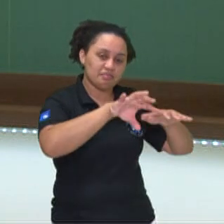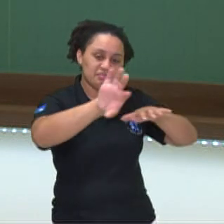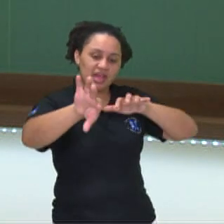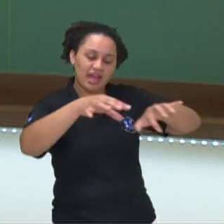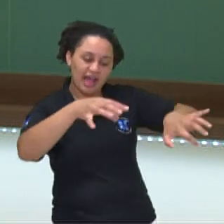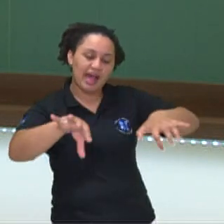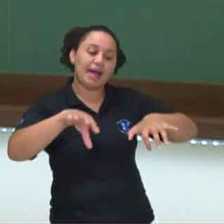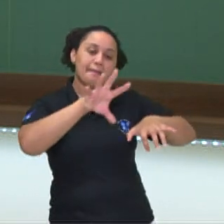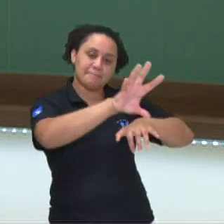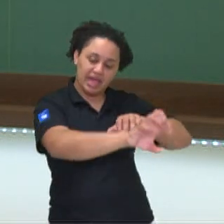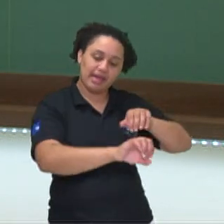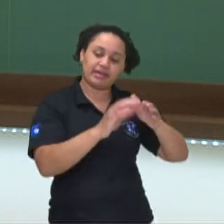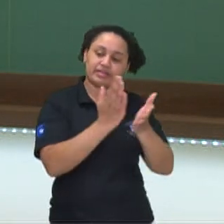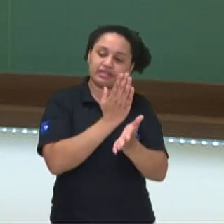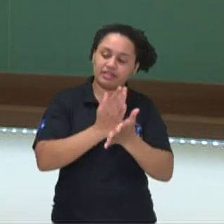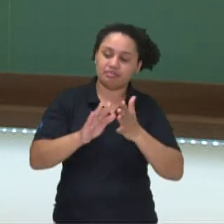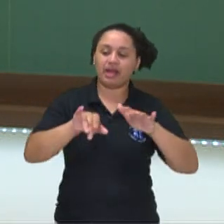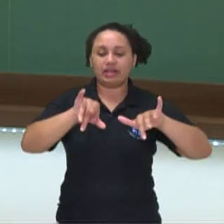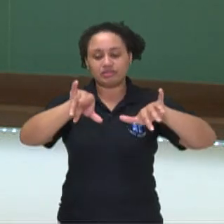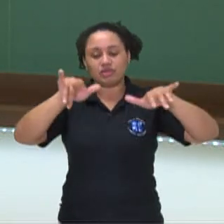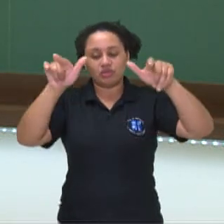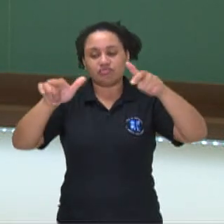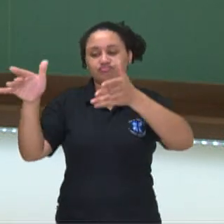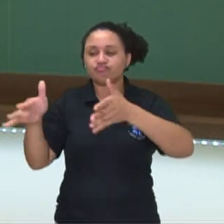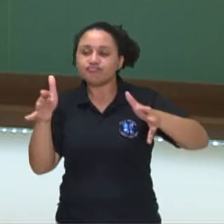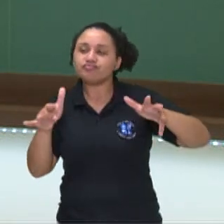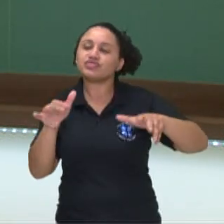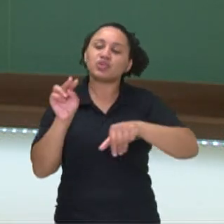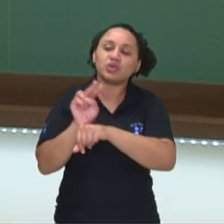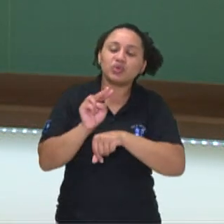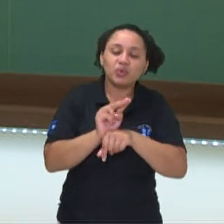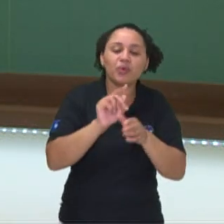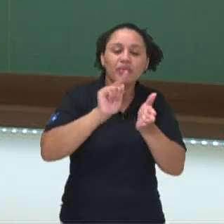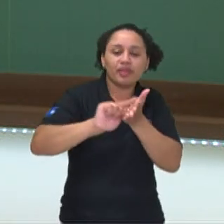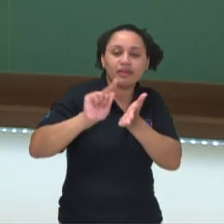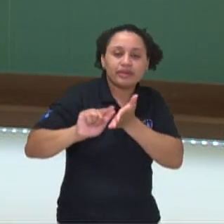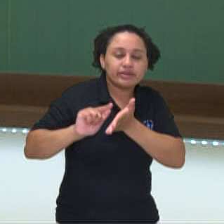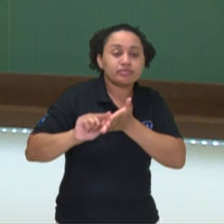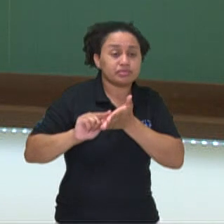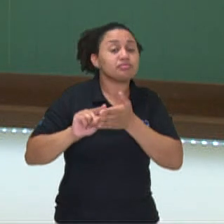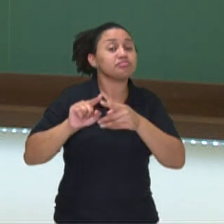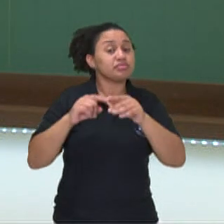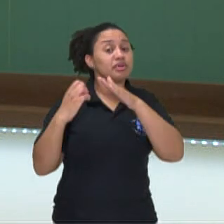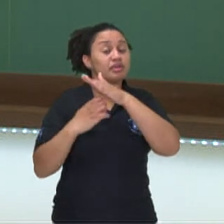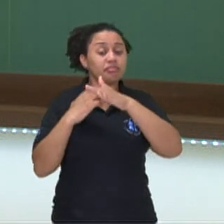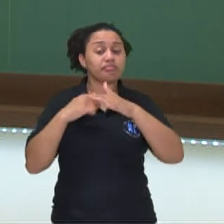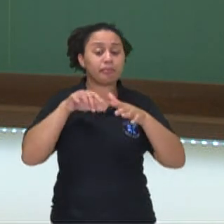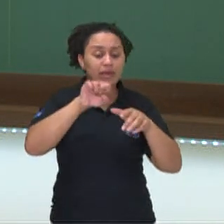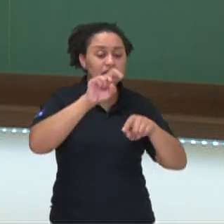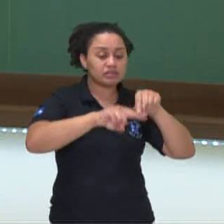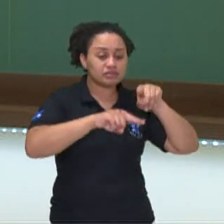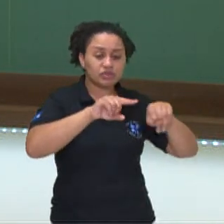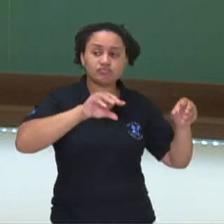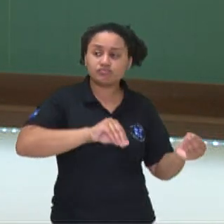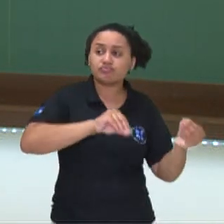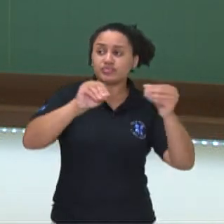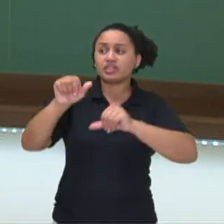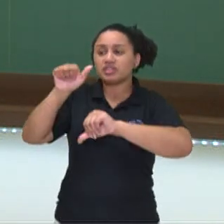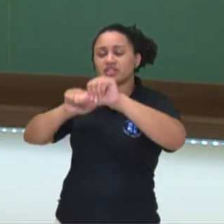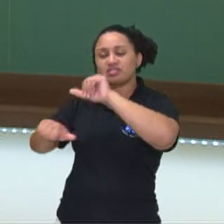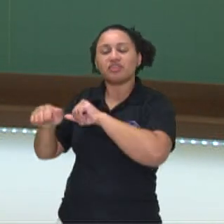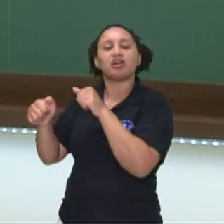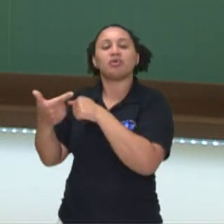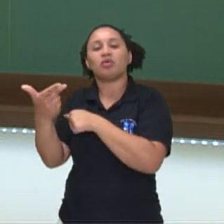esses resíduos, as usinas de reciclagem fazem o beneficiamento e a indústria vai transformar esses produtos em